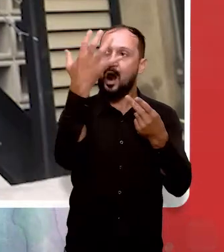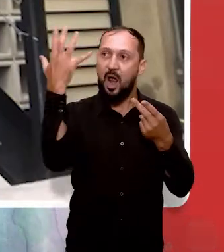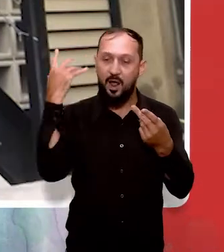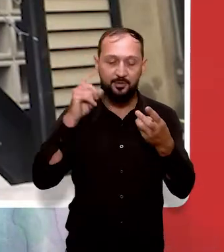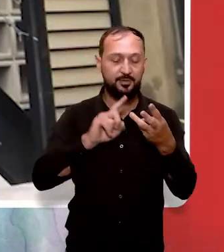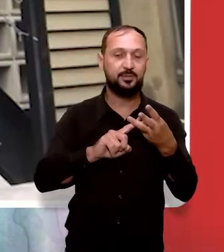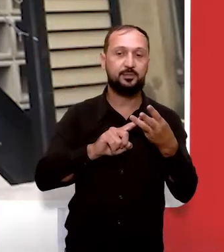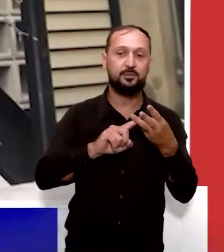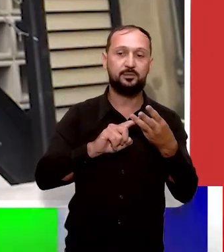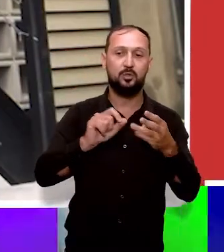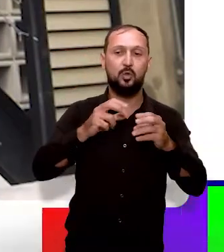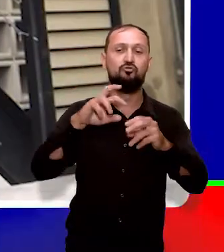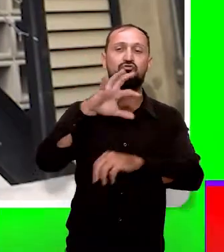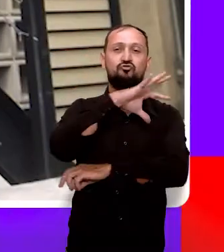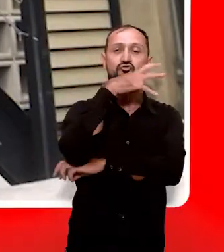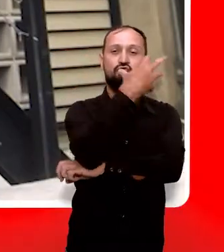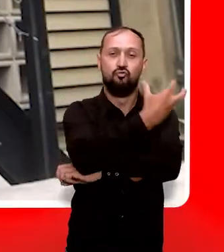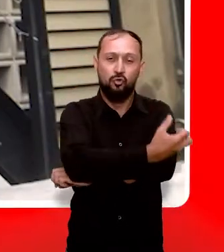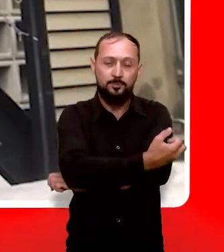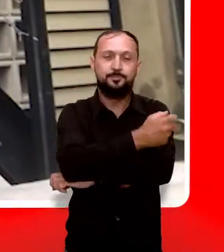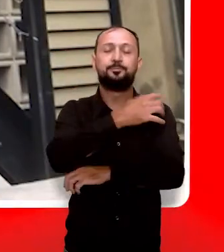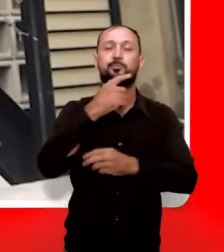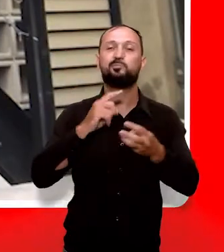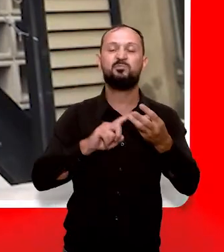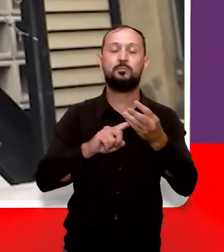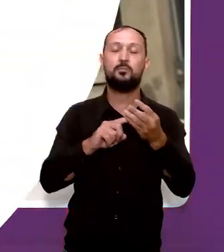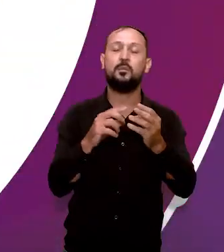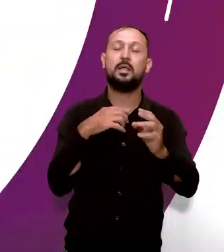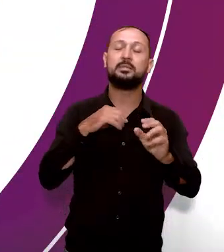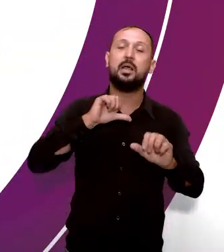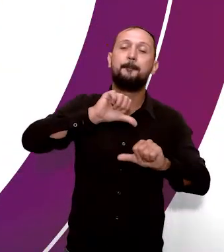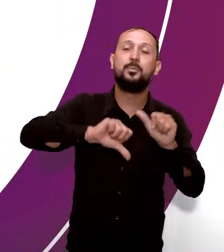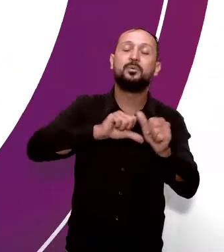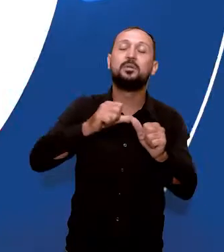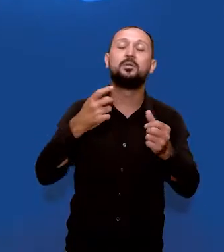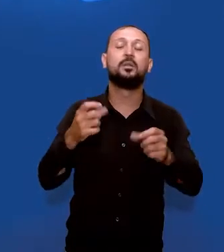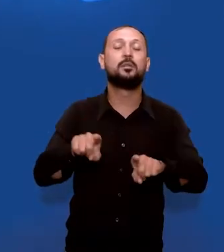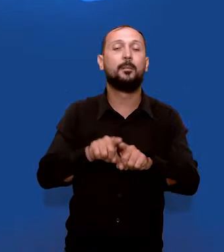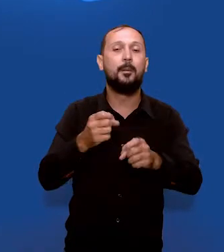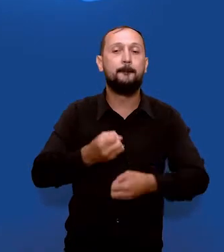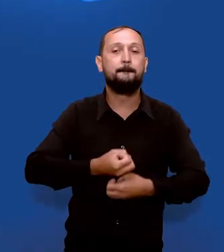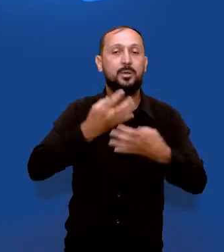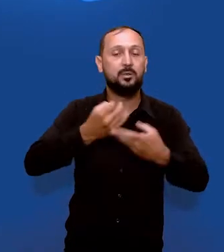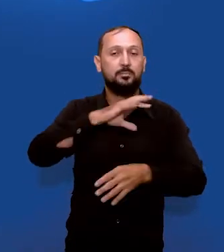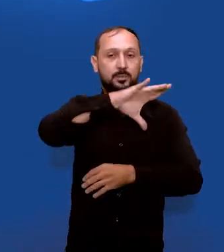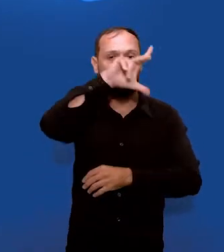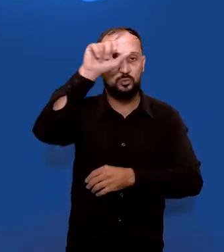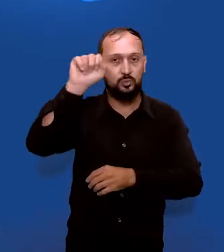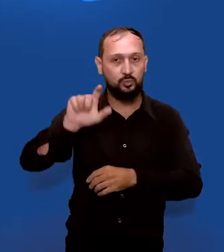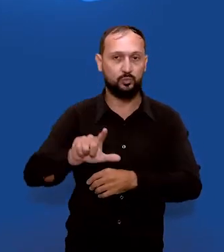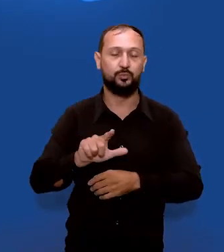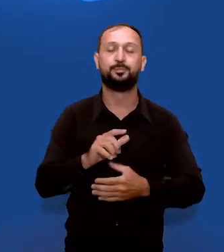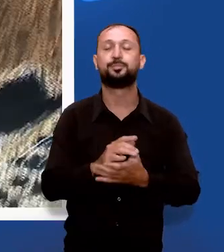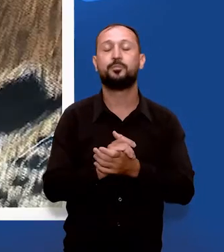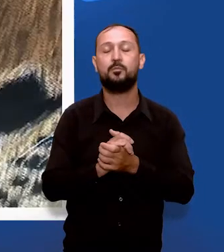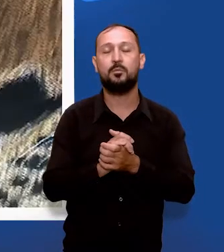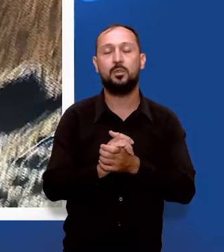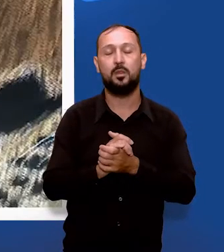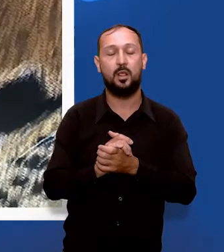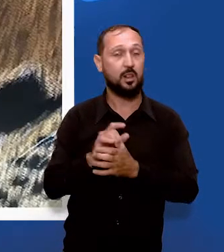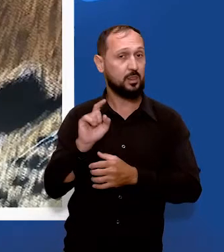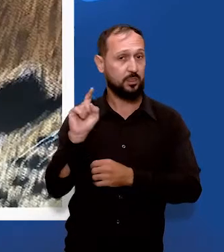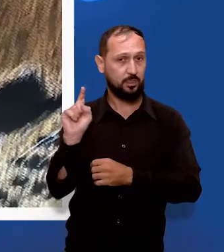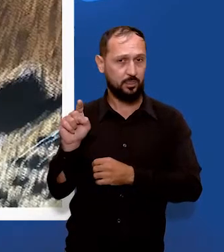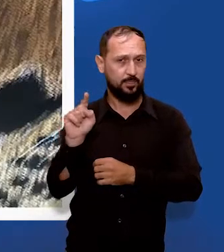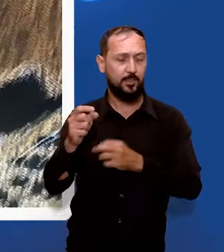as árvores, o cerrado, a plasticidade e a poesia de Mato Grosso do Sul.